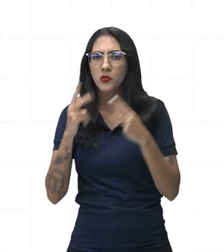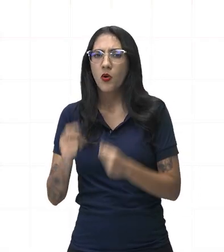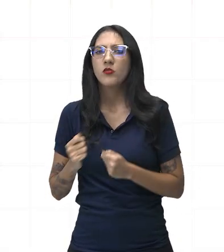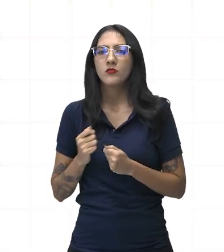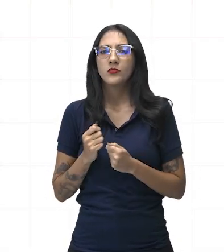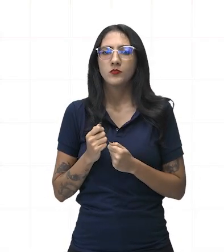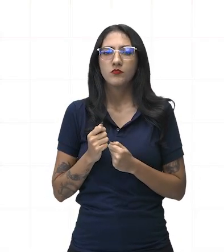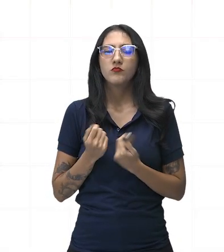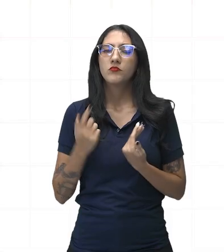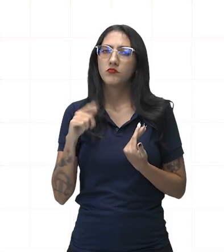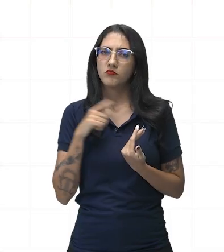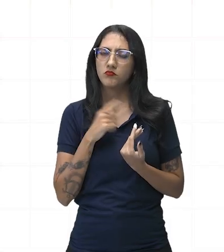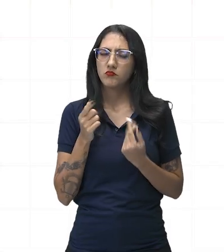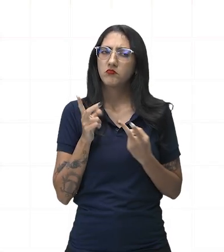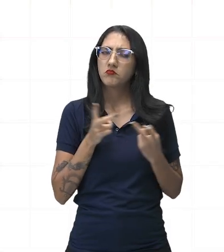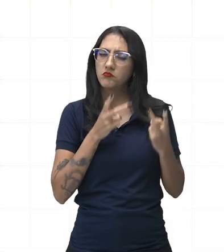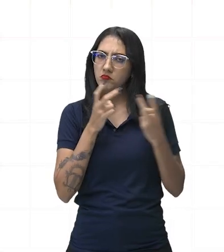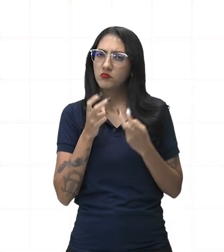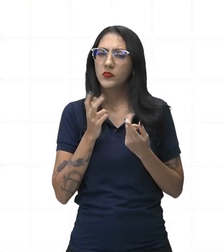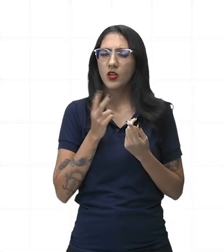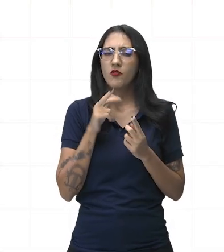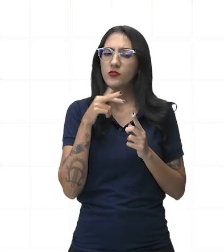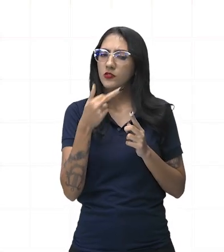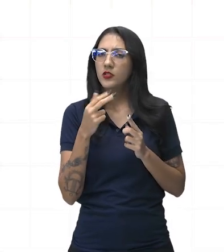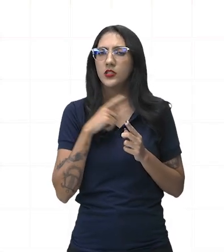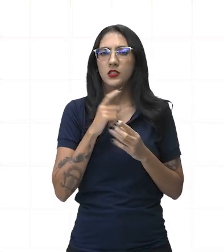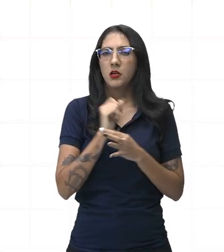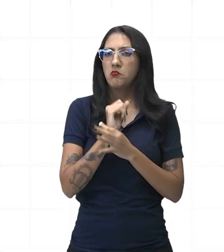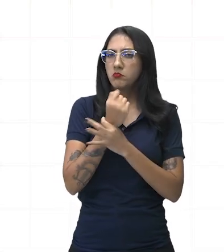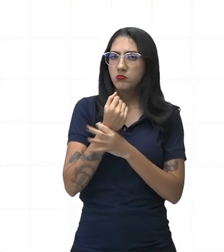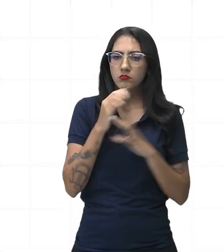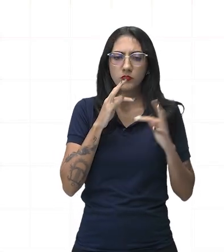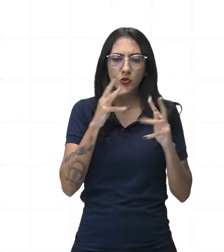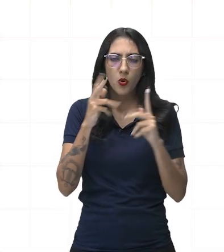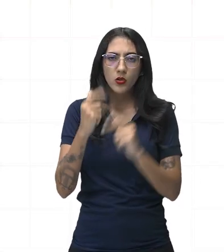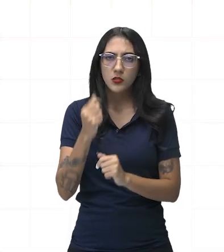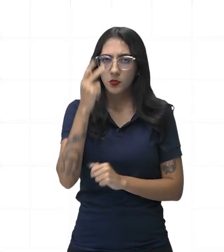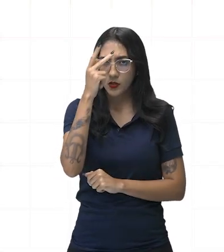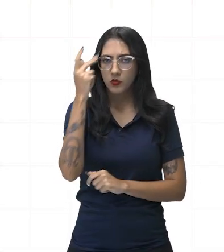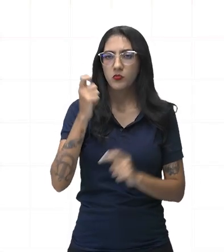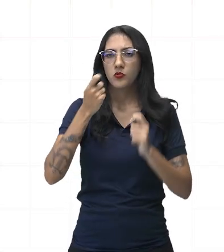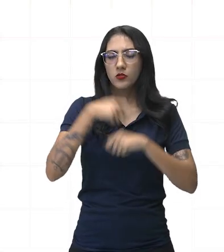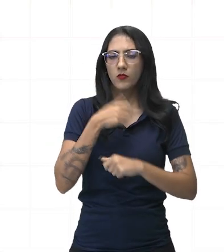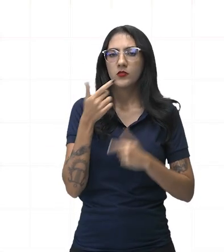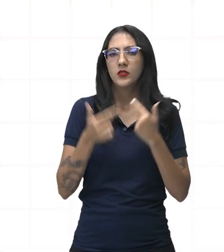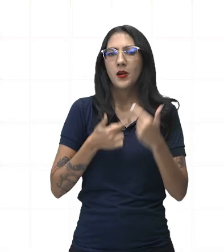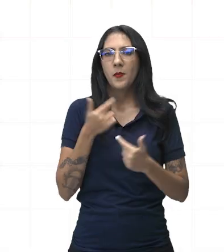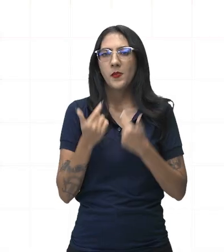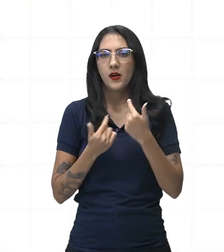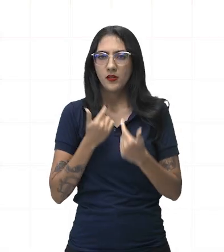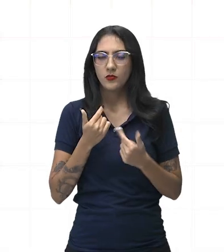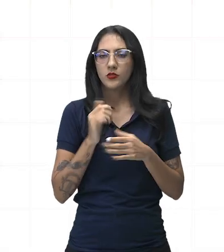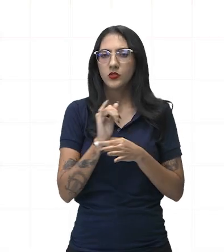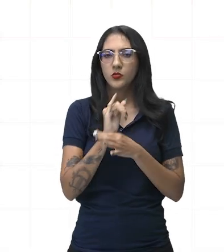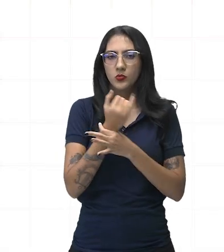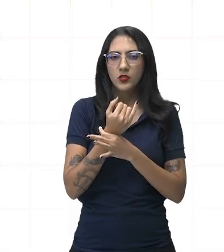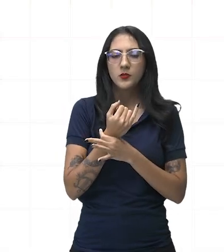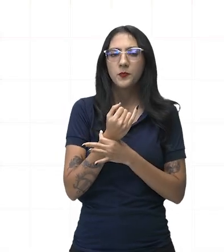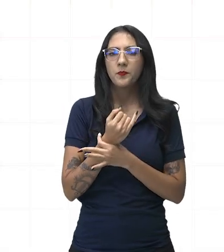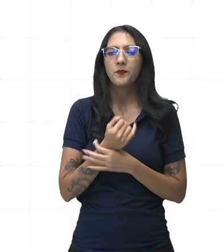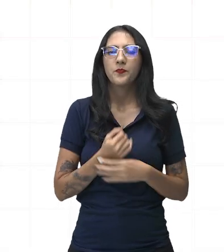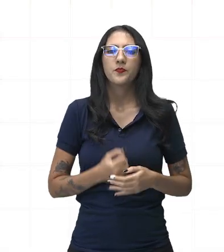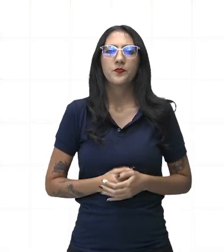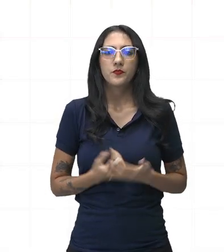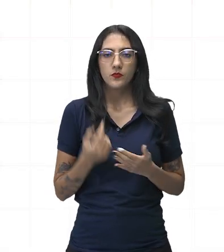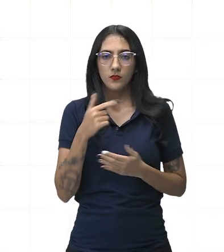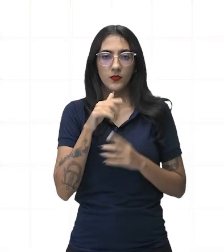visa ter essa situação, né, de assegurar emprego a todos, que isso, que o sistema socialista ele